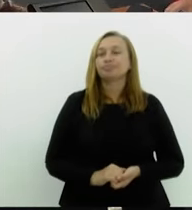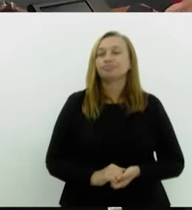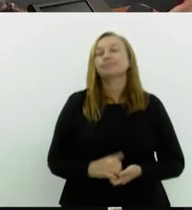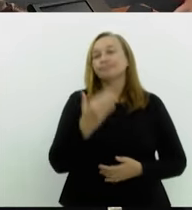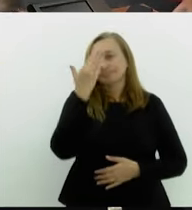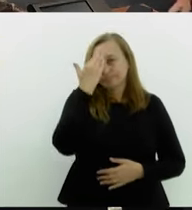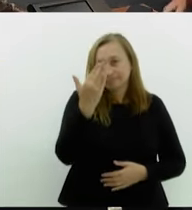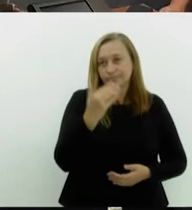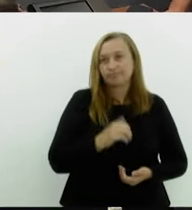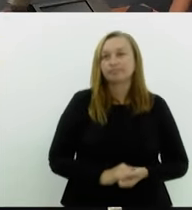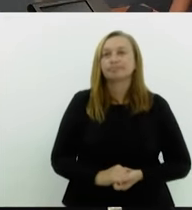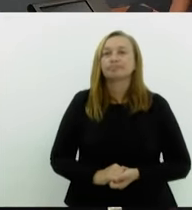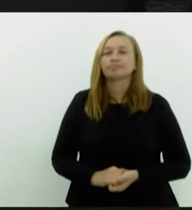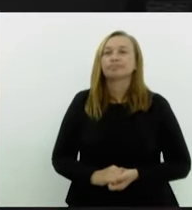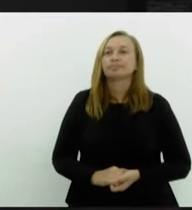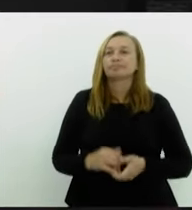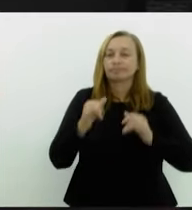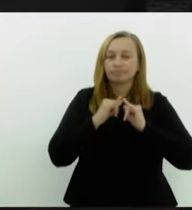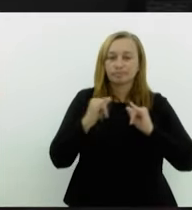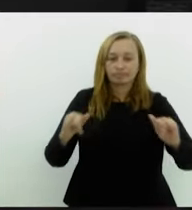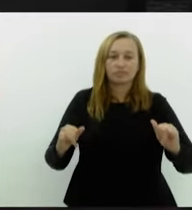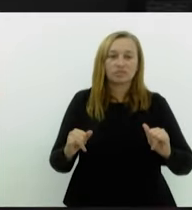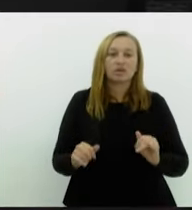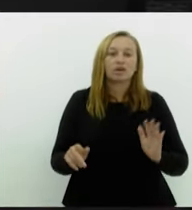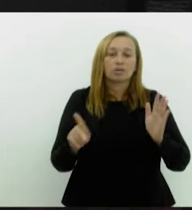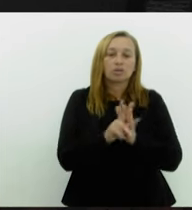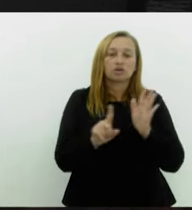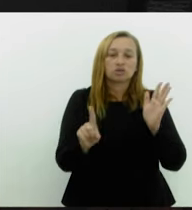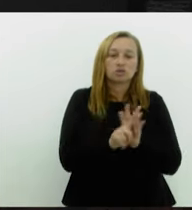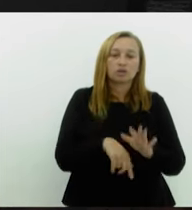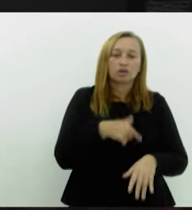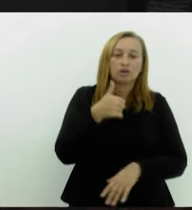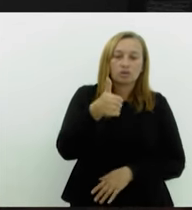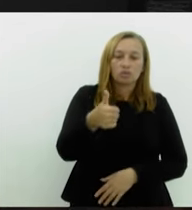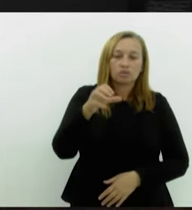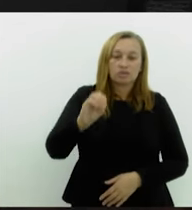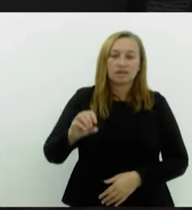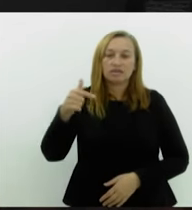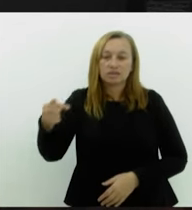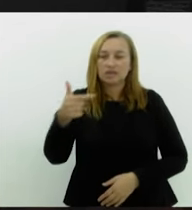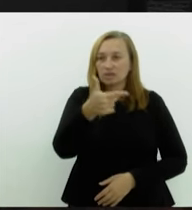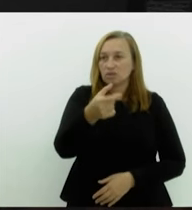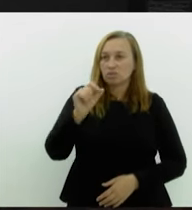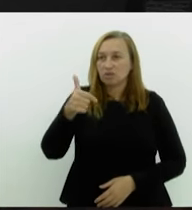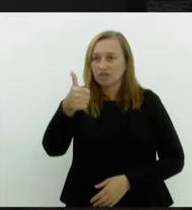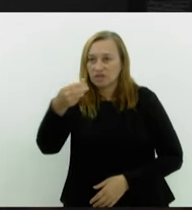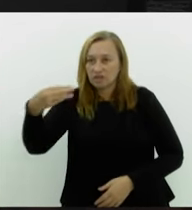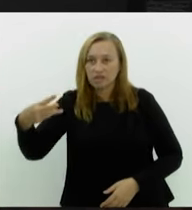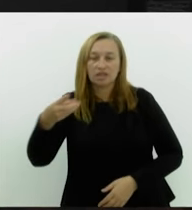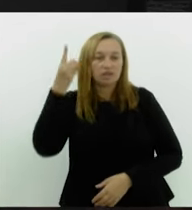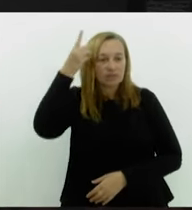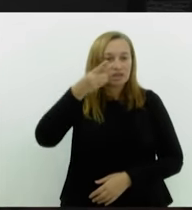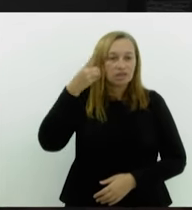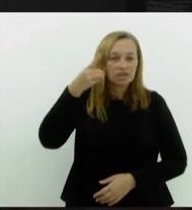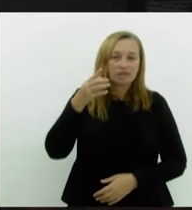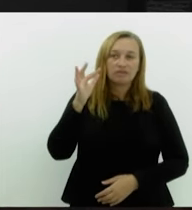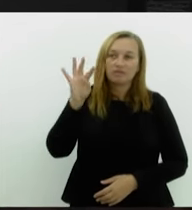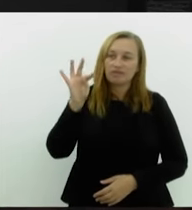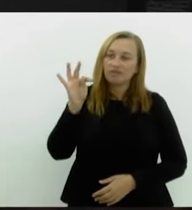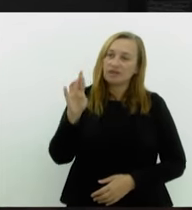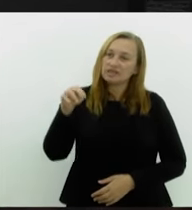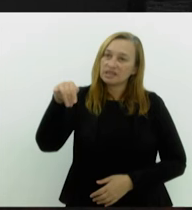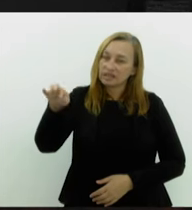Obrigado, Tia Ju. Anuncio projeto de lei número 107/2023, de autoria da deputada Franciane